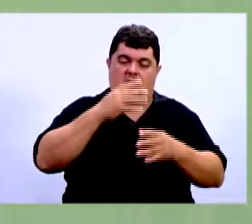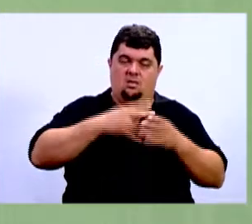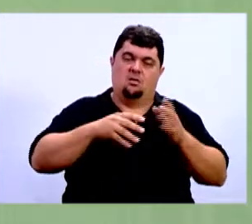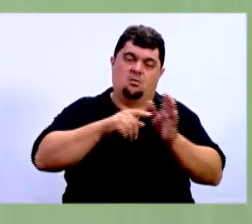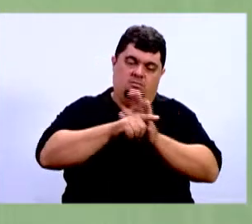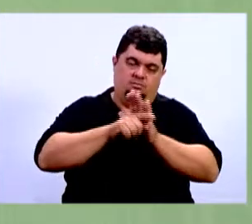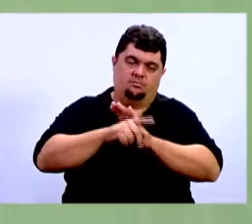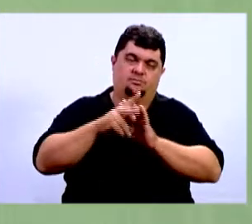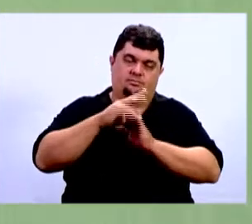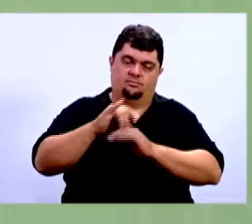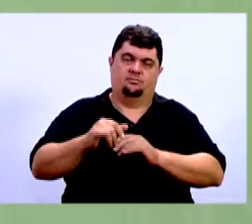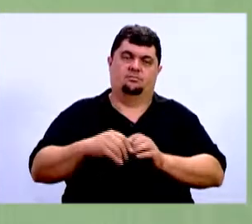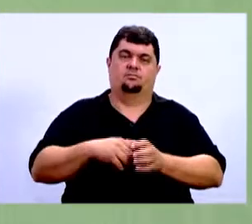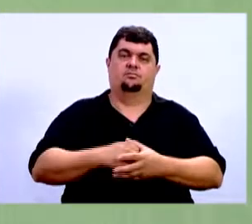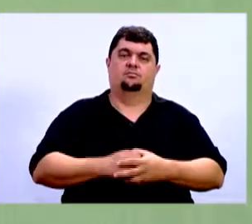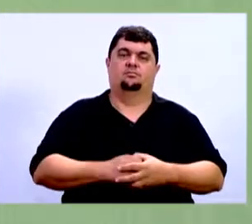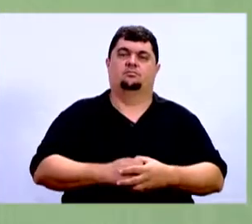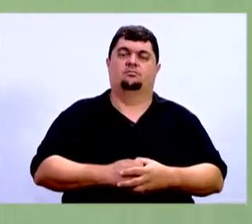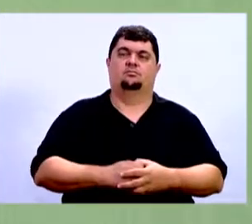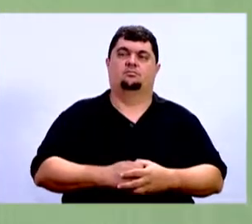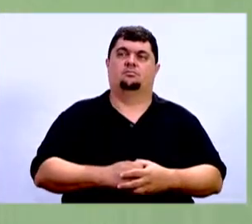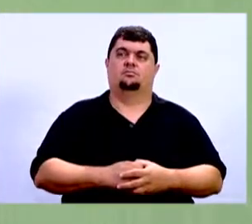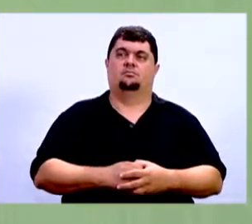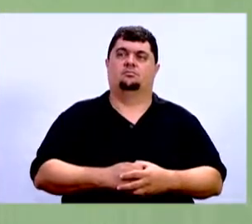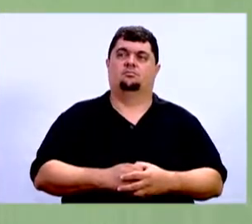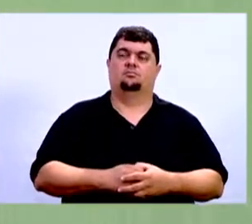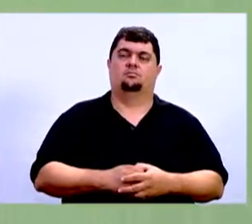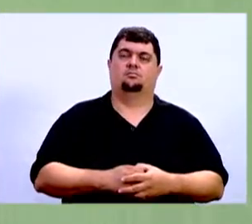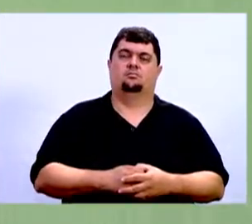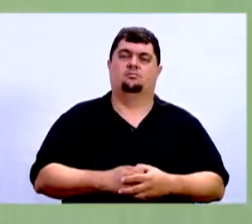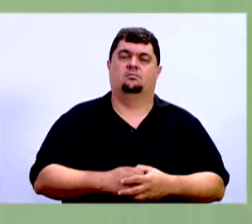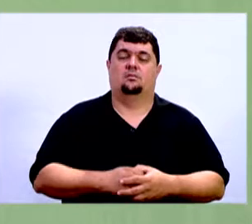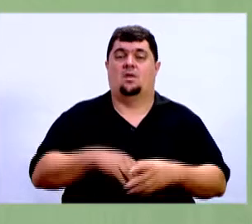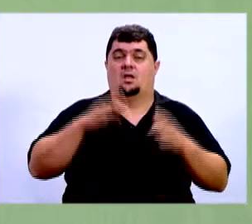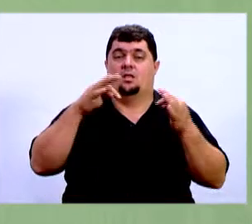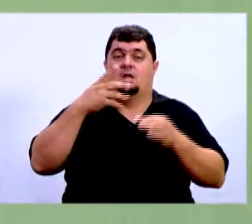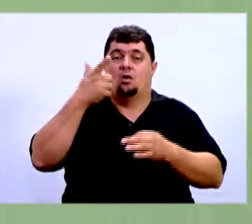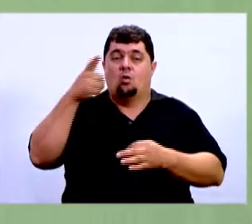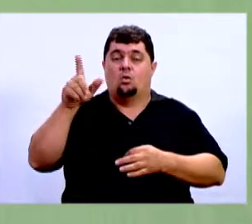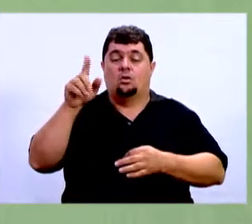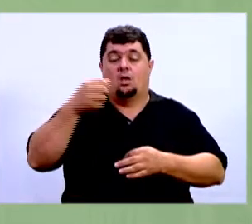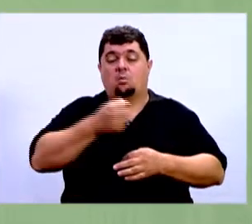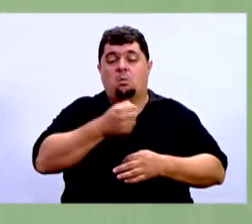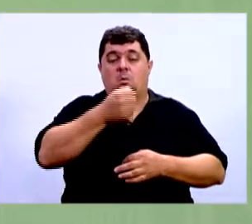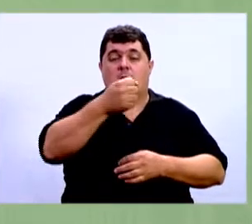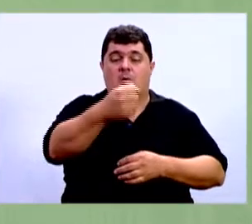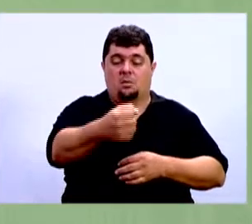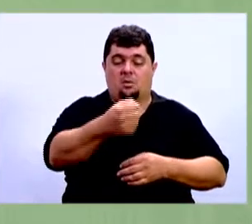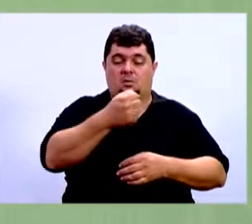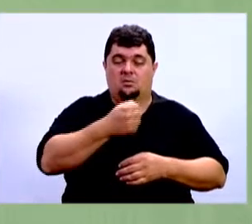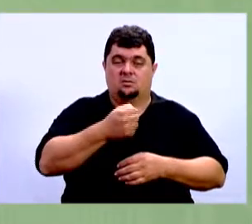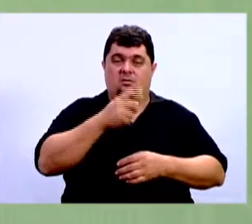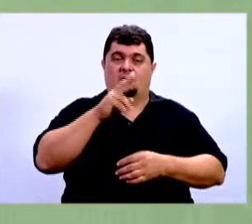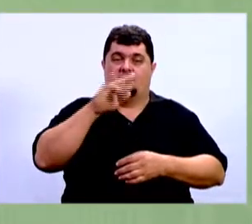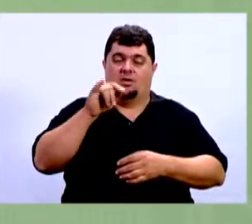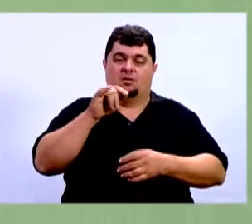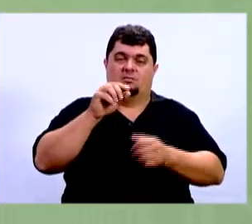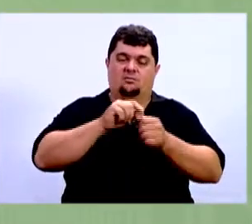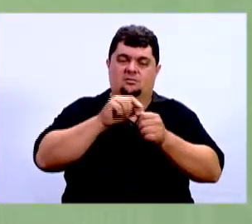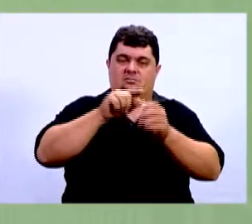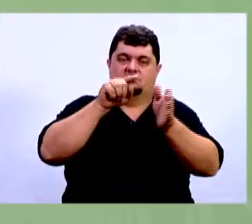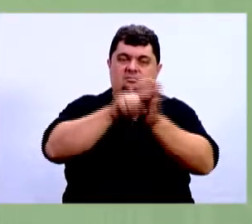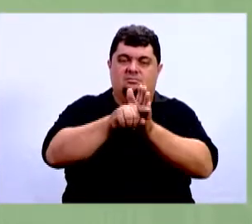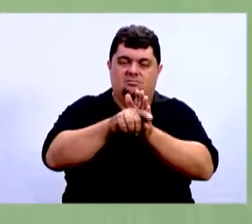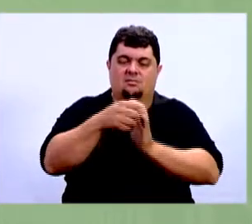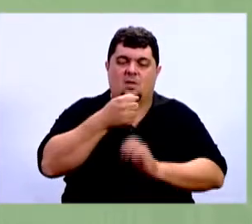final da sua pesquisa. A próxima técnica é a técnica de entrevista, né, onde você vai estruturar, essa entrevista ela